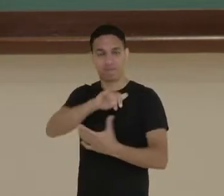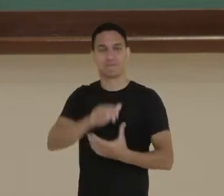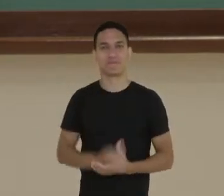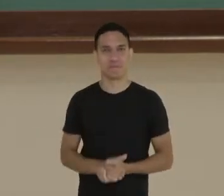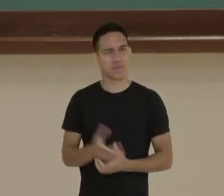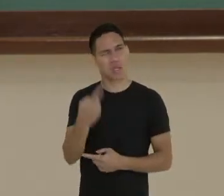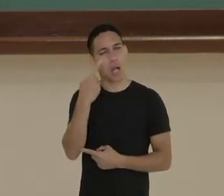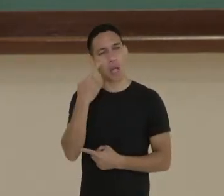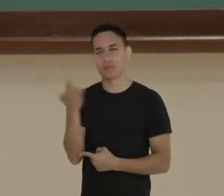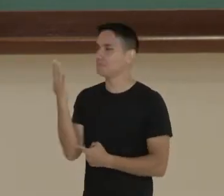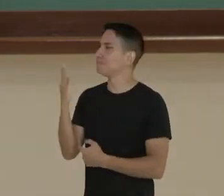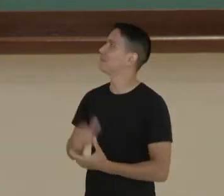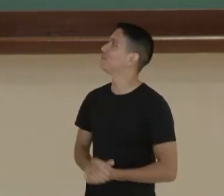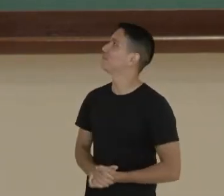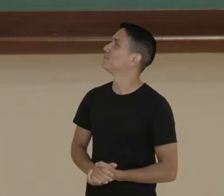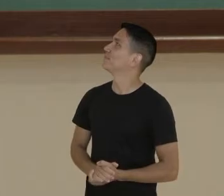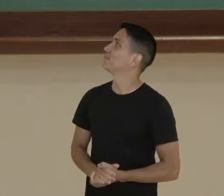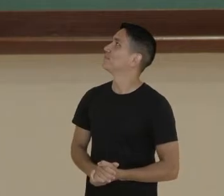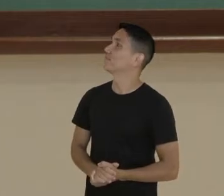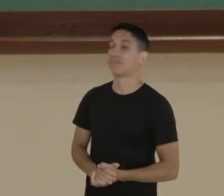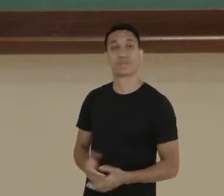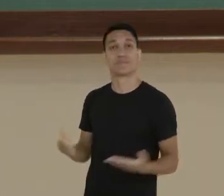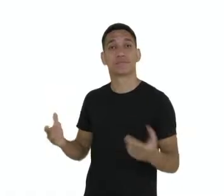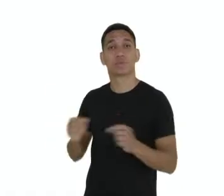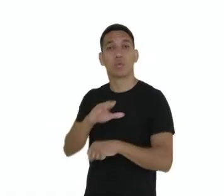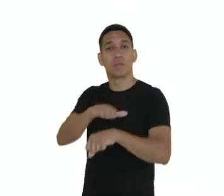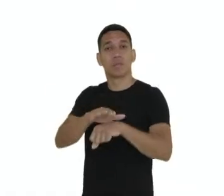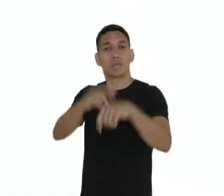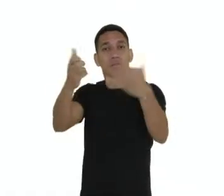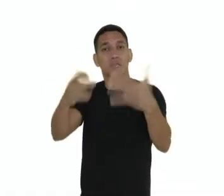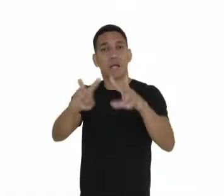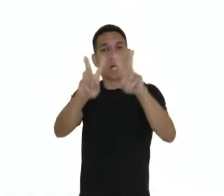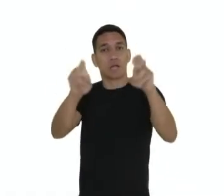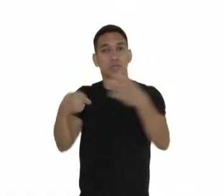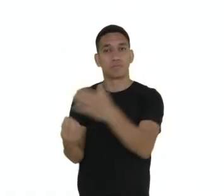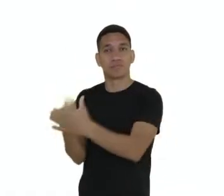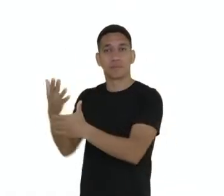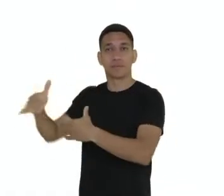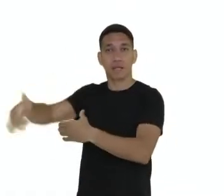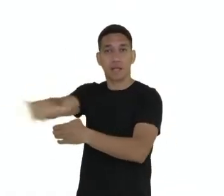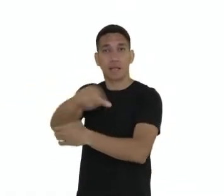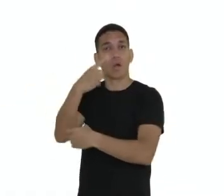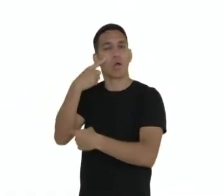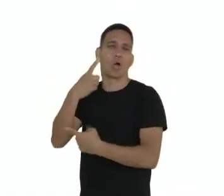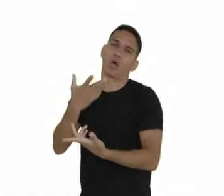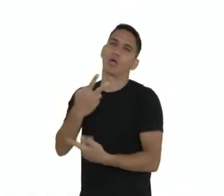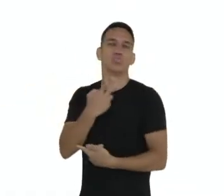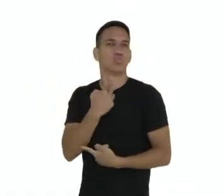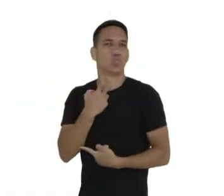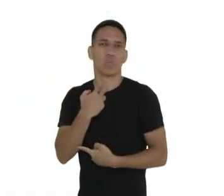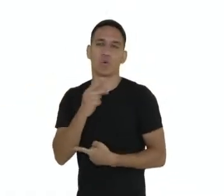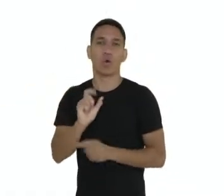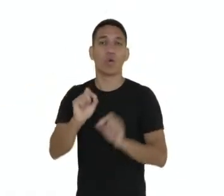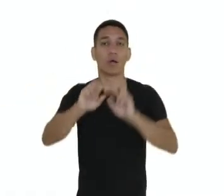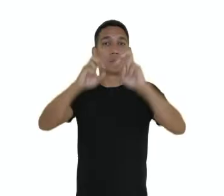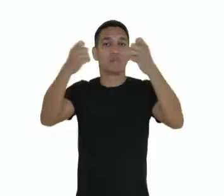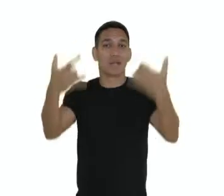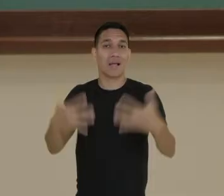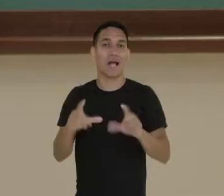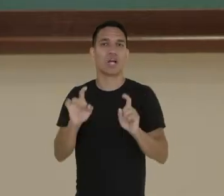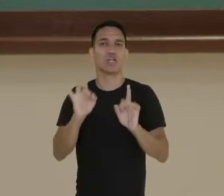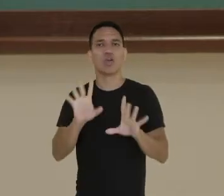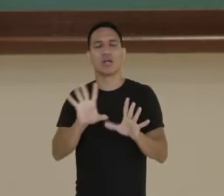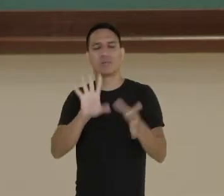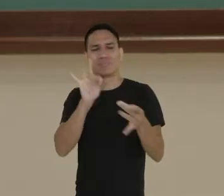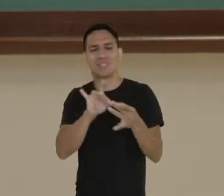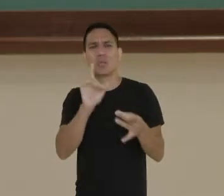Vamos lá comigo, queridos? Bem, quando a gente fala em matriz energética, nós não podemos falar aqui sobre energia. Afinal, o